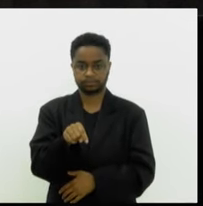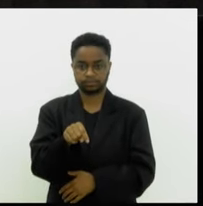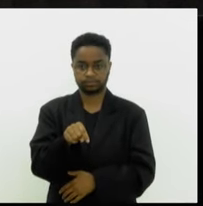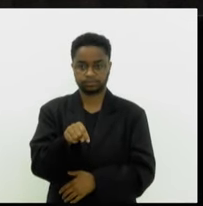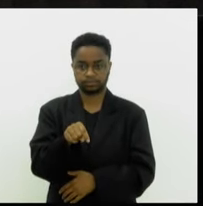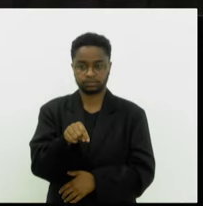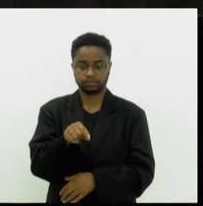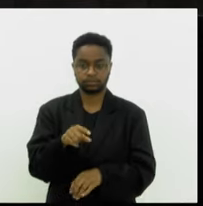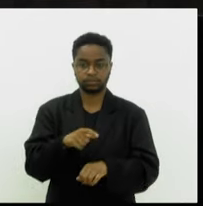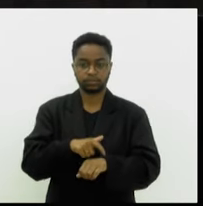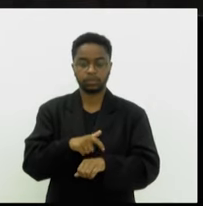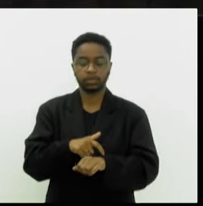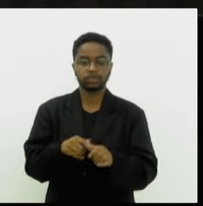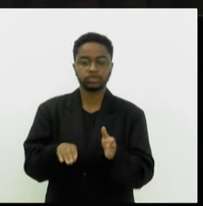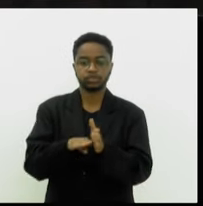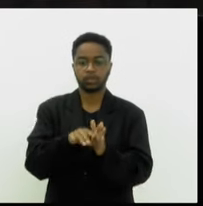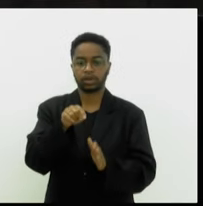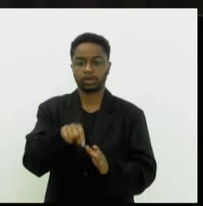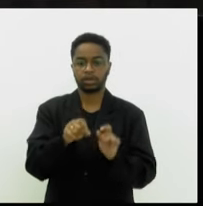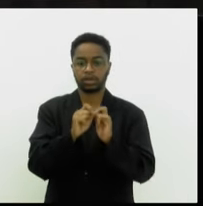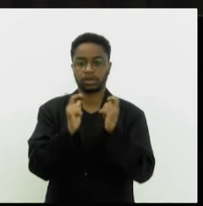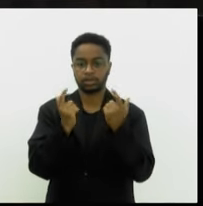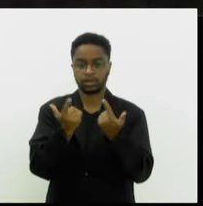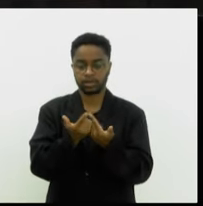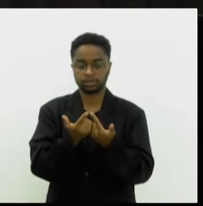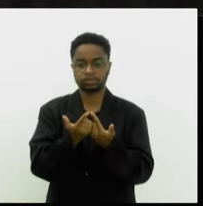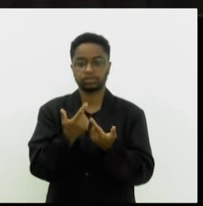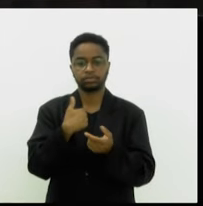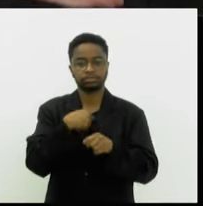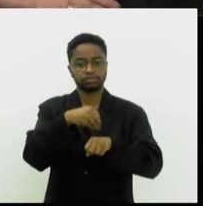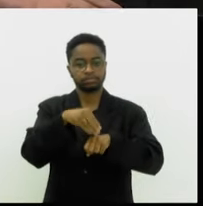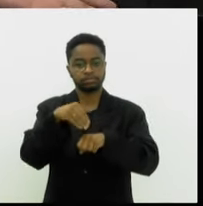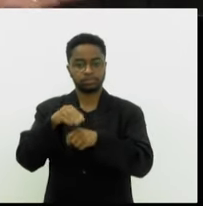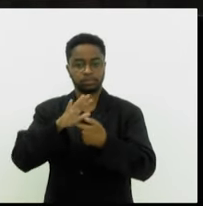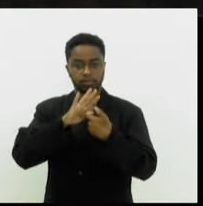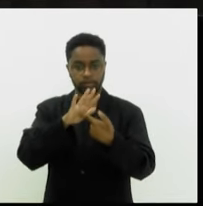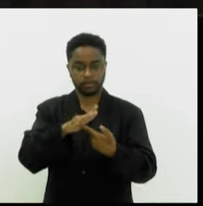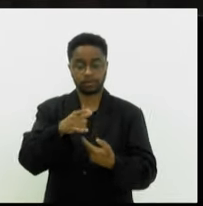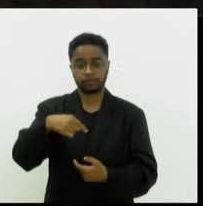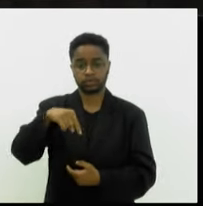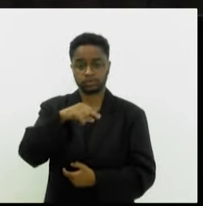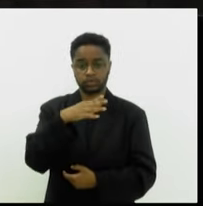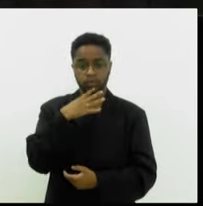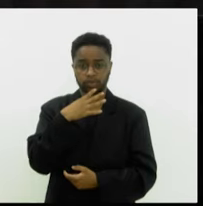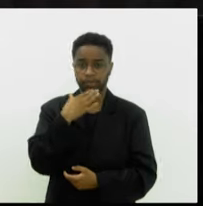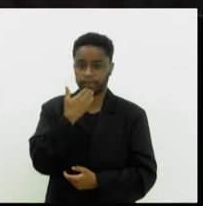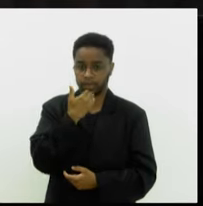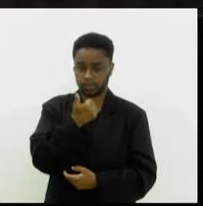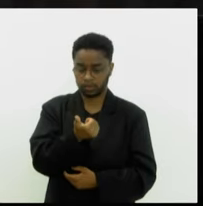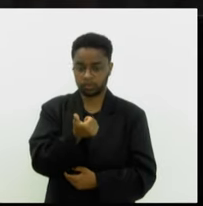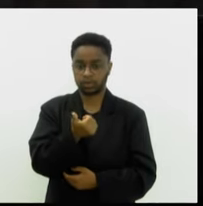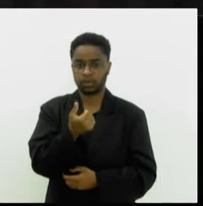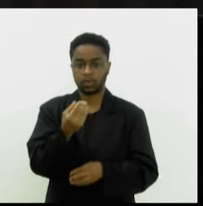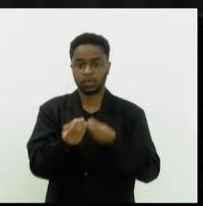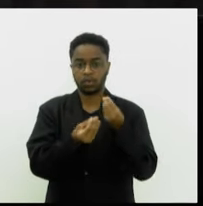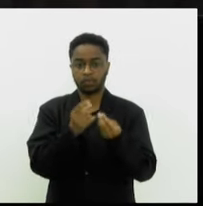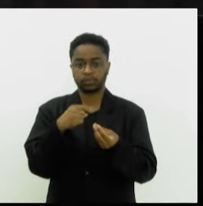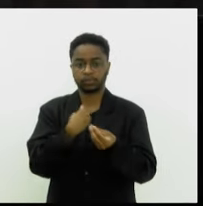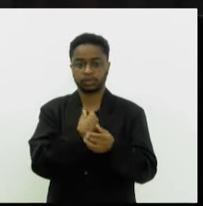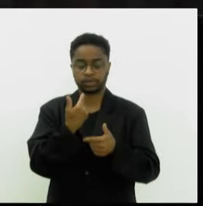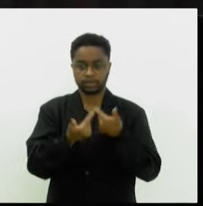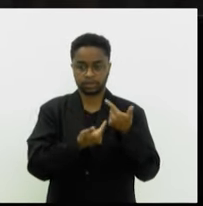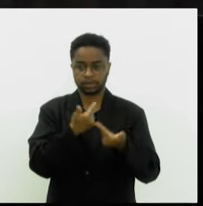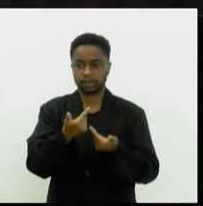ao chegarmos nesta casa, para vocês, né, conhecerem melhor o nosso trabalho e não